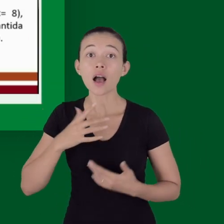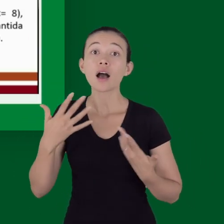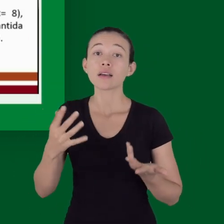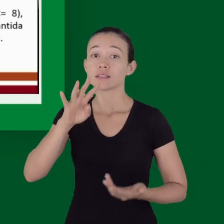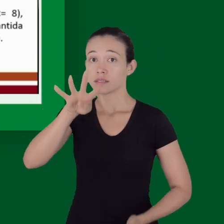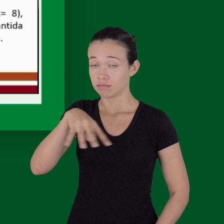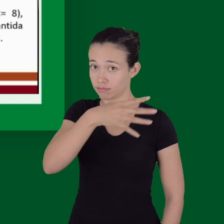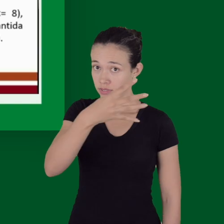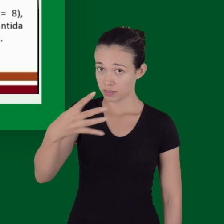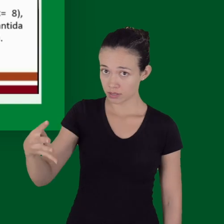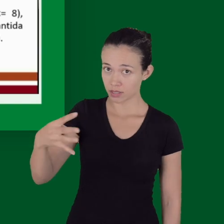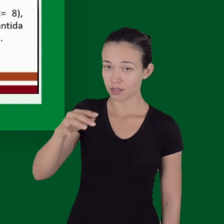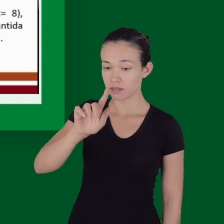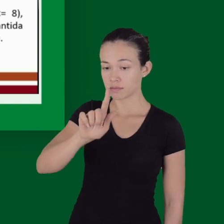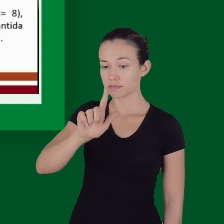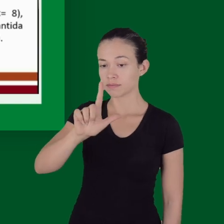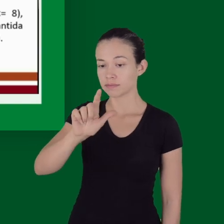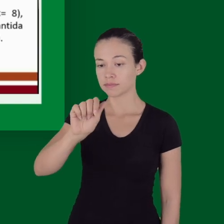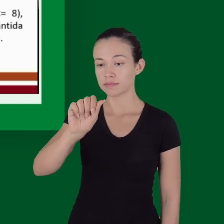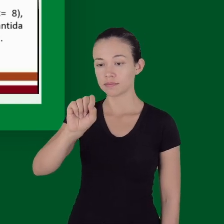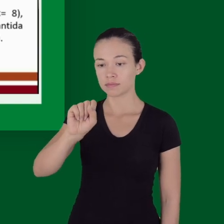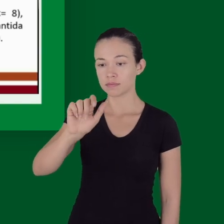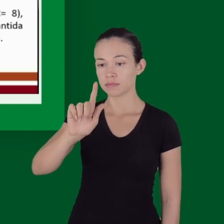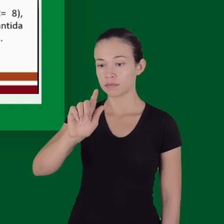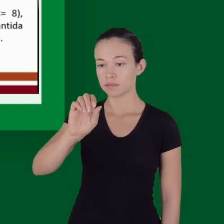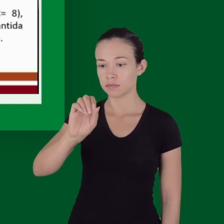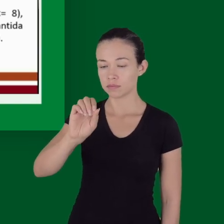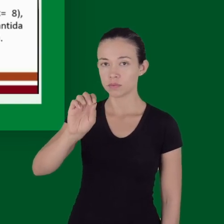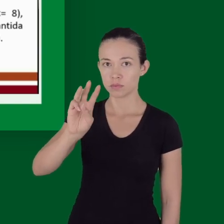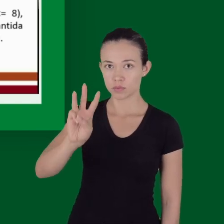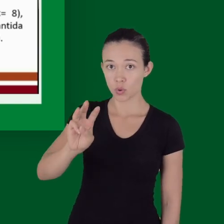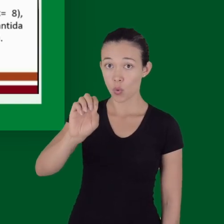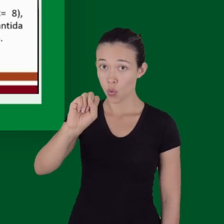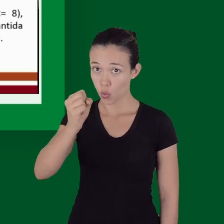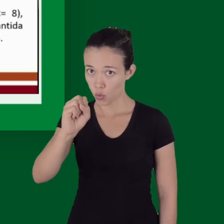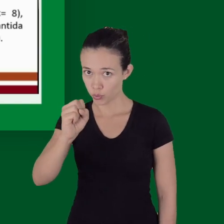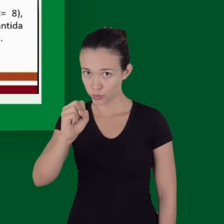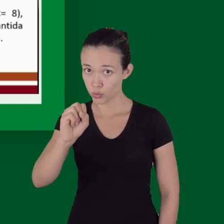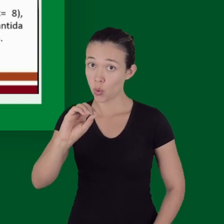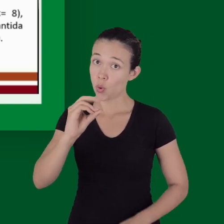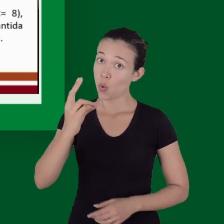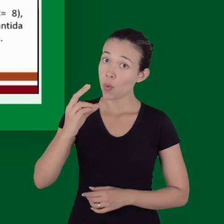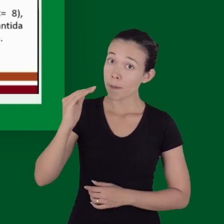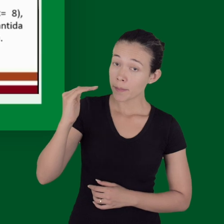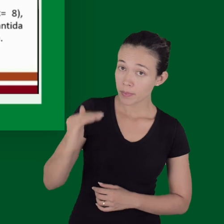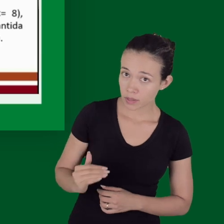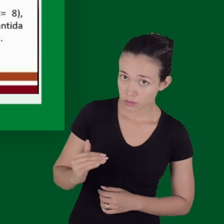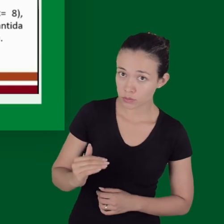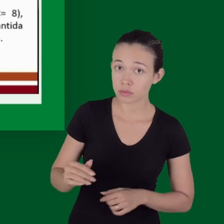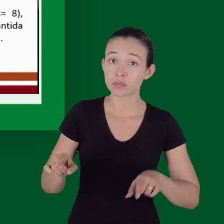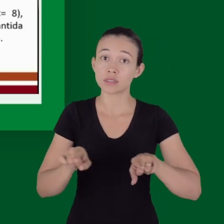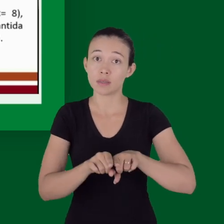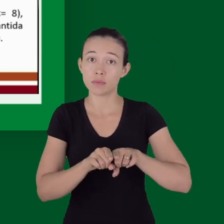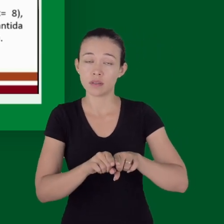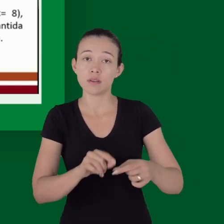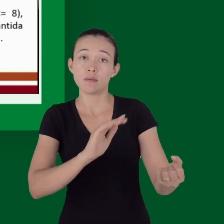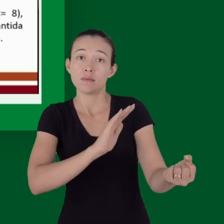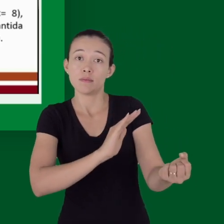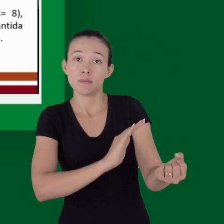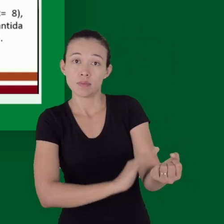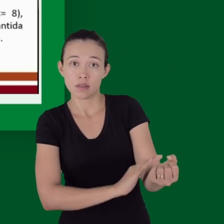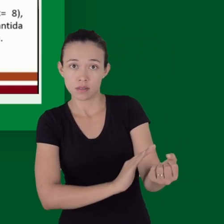hipotensão permissiva vai depender do tipo de trauma né com pacientes vítimas de TC a gente tem que manter a pressão